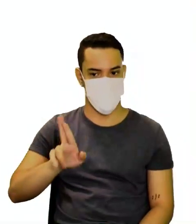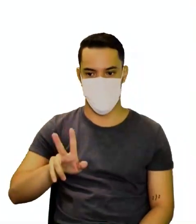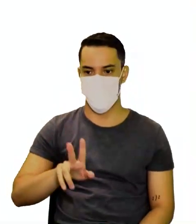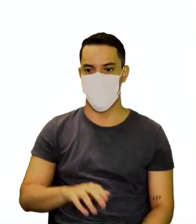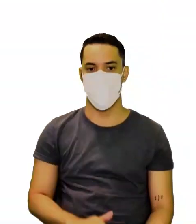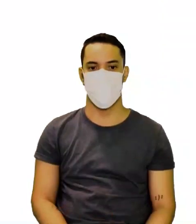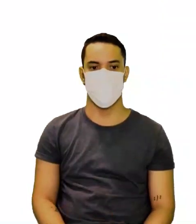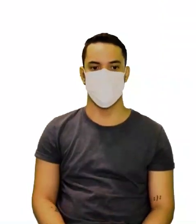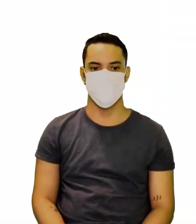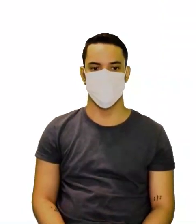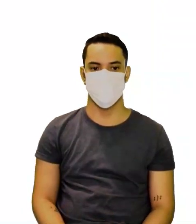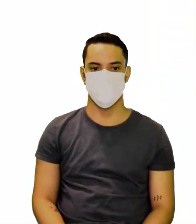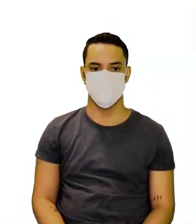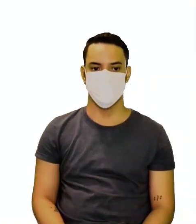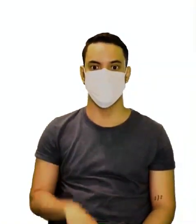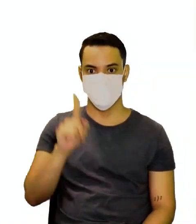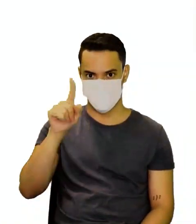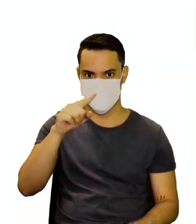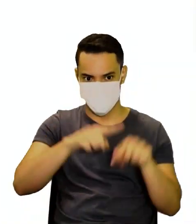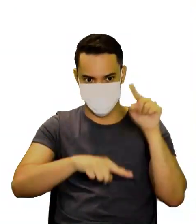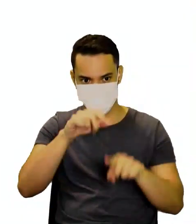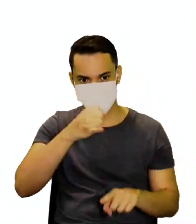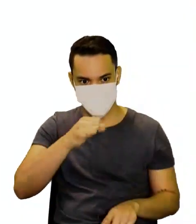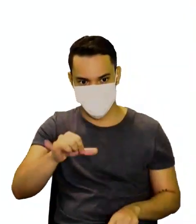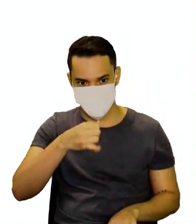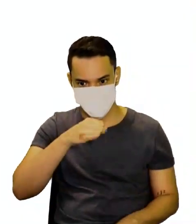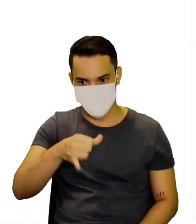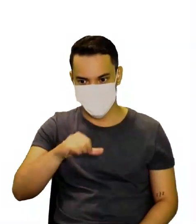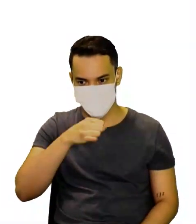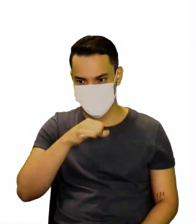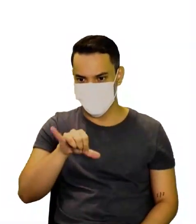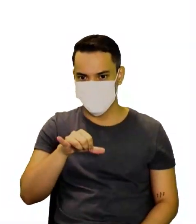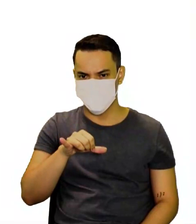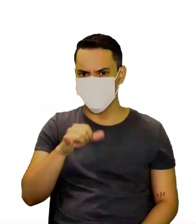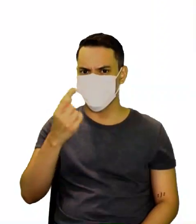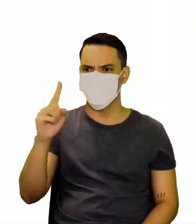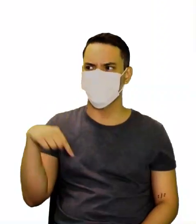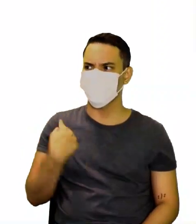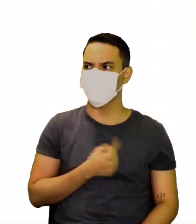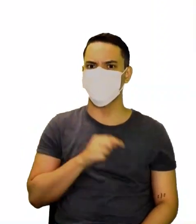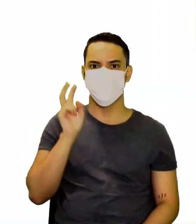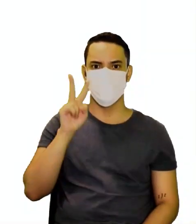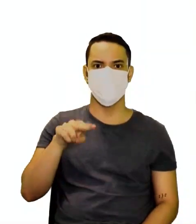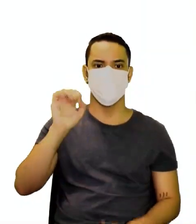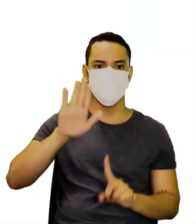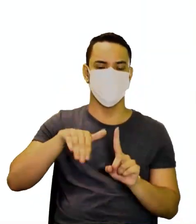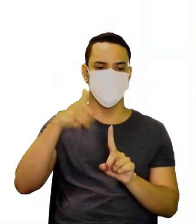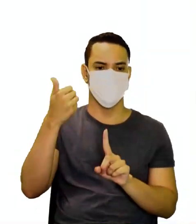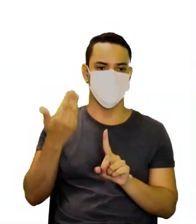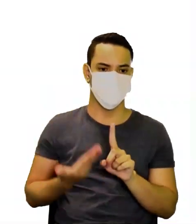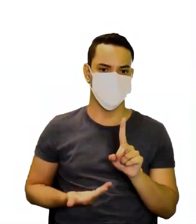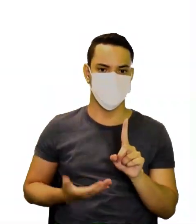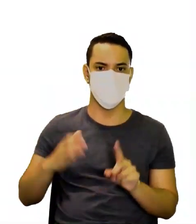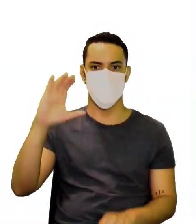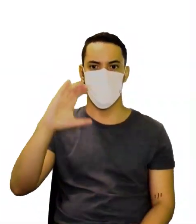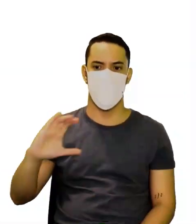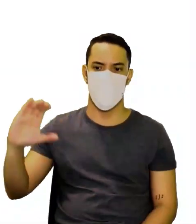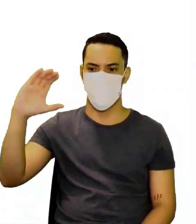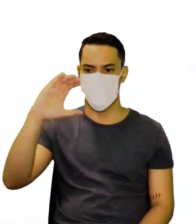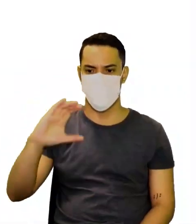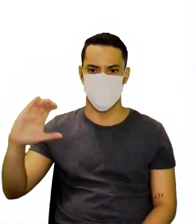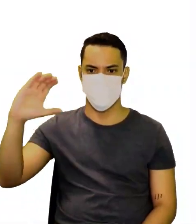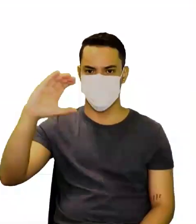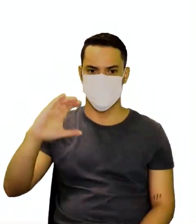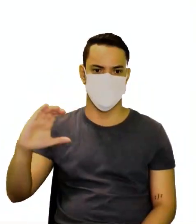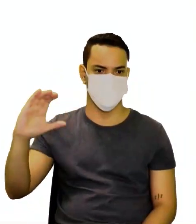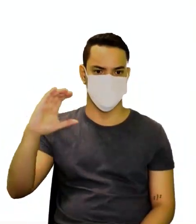né? Carga elétrica, nós vimos que a carga elétrica, lá em homenagem a Coulomb, né, pessoal?